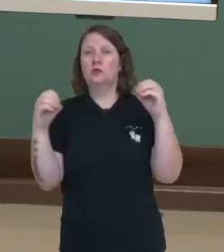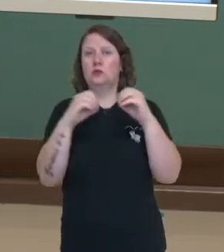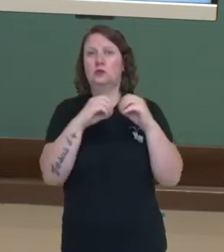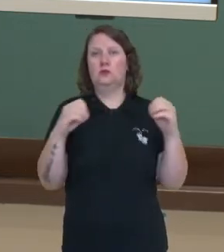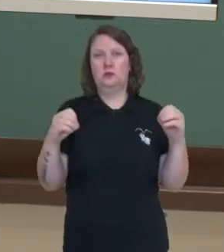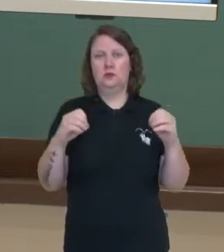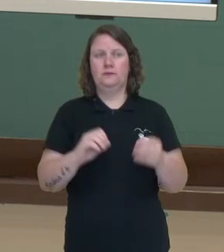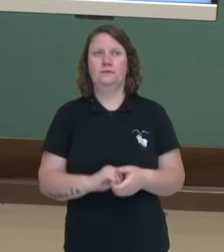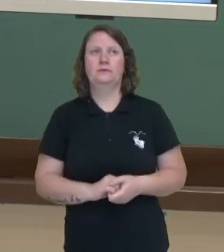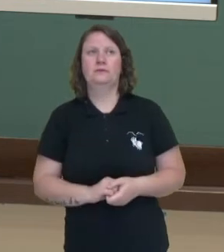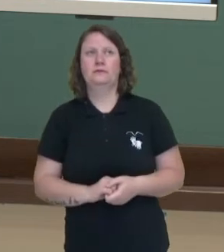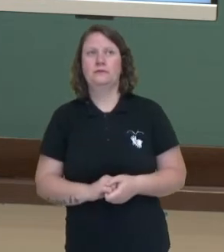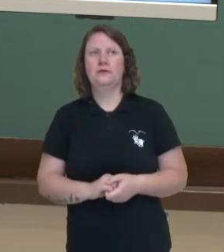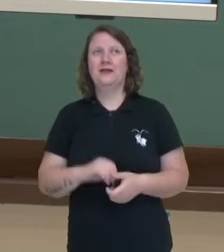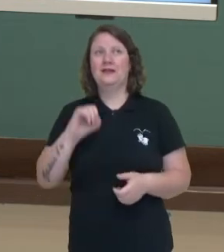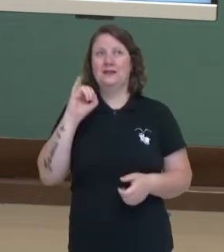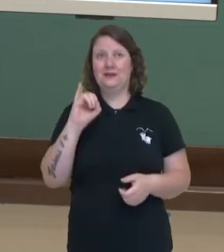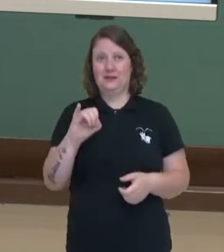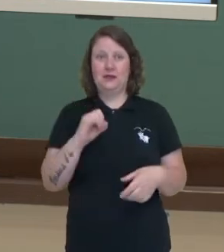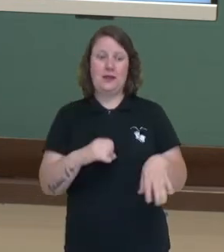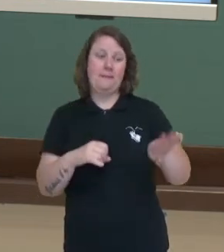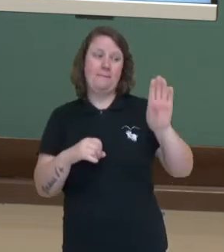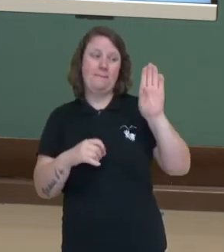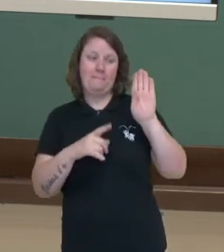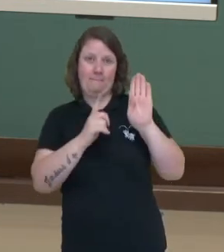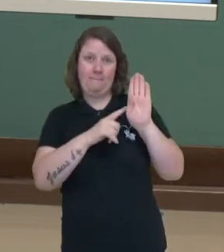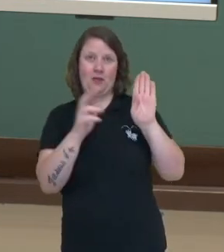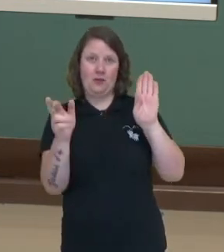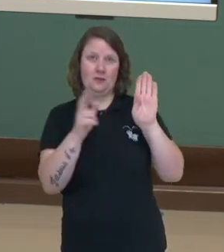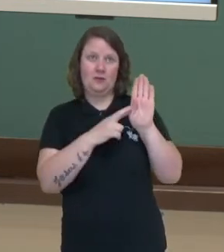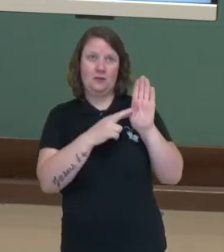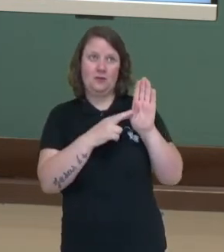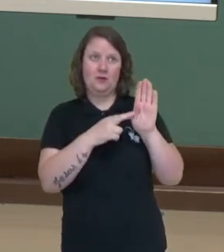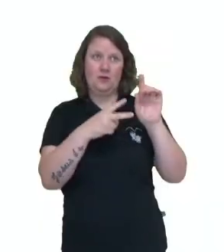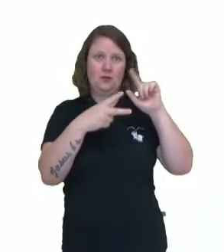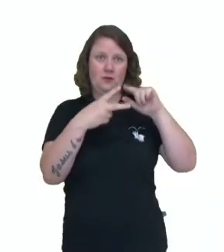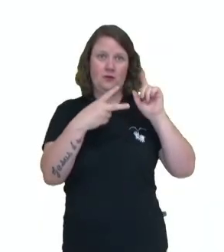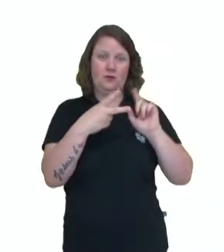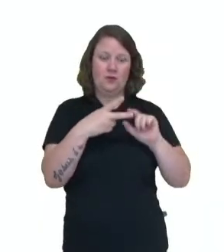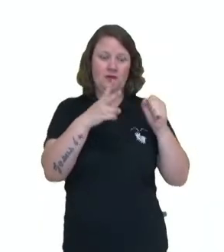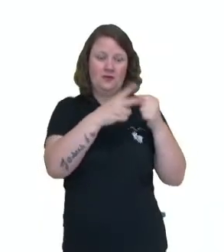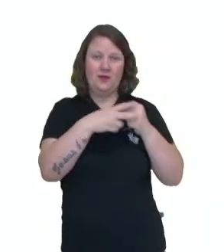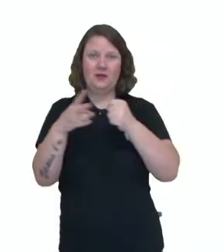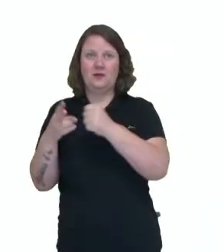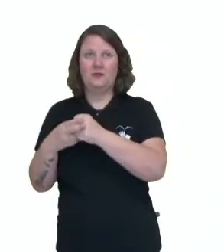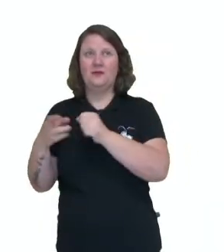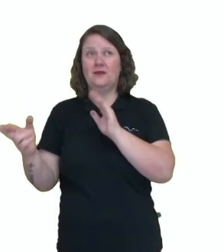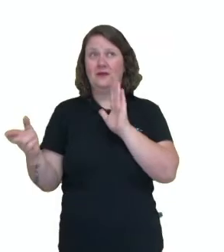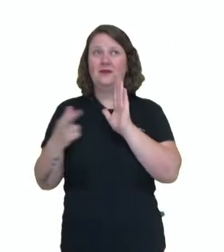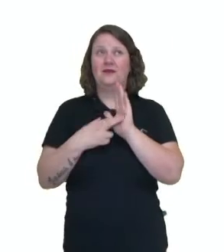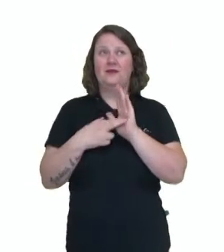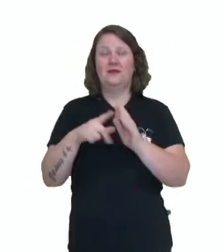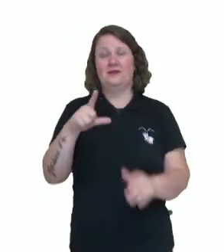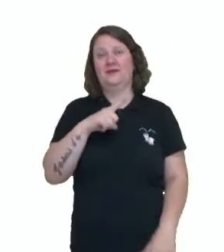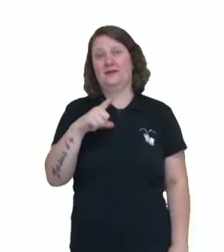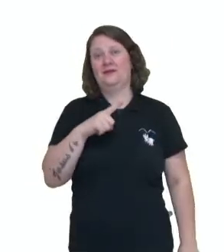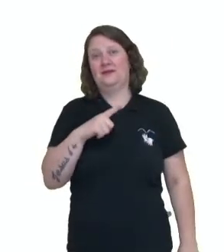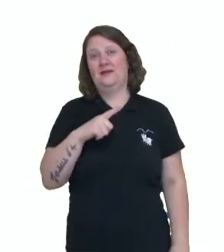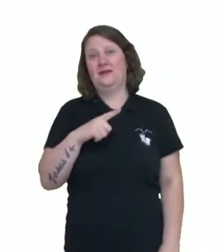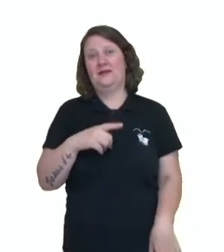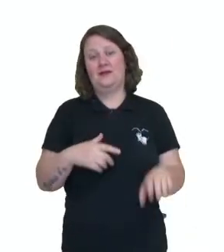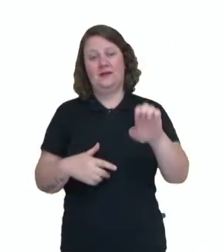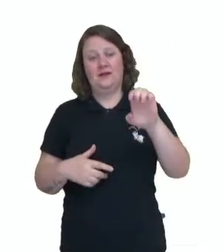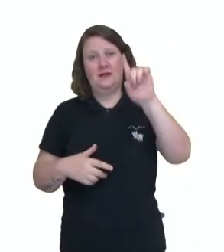verbos? Se você disse 2 orações, porque há 2 verbos, é a resposta correta. Nós temos a forma